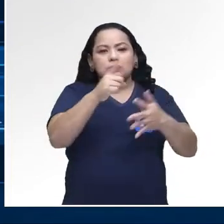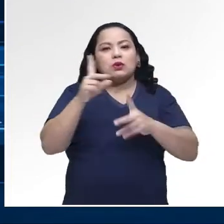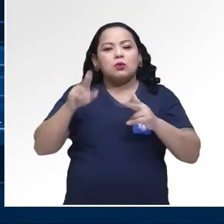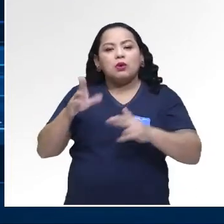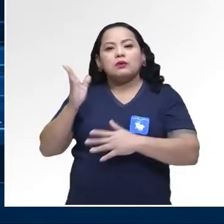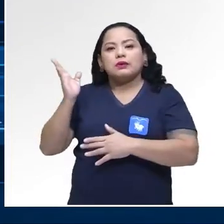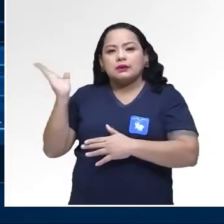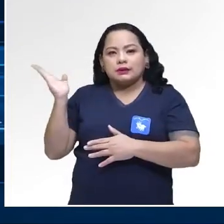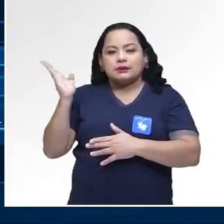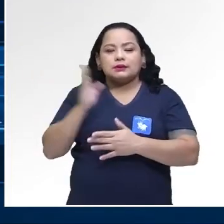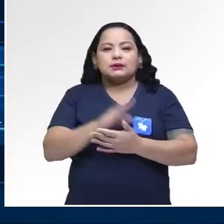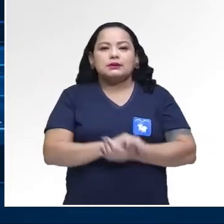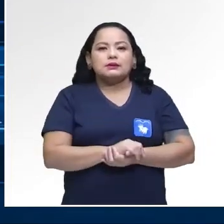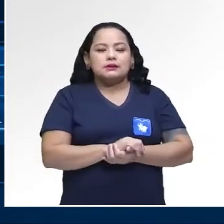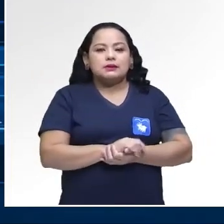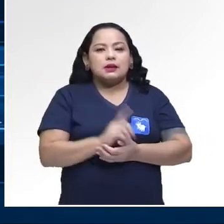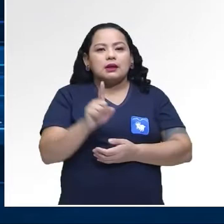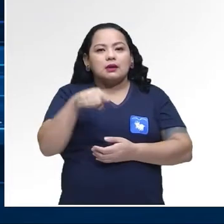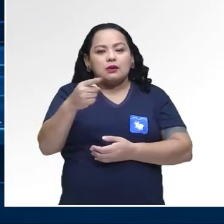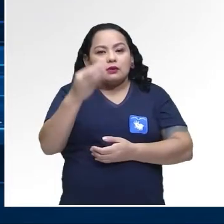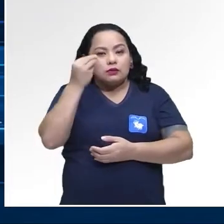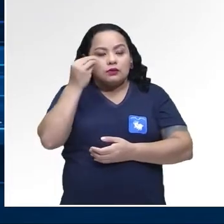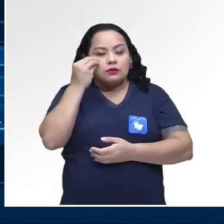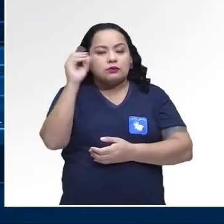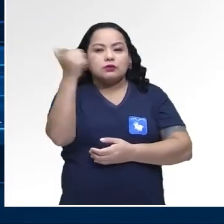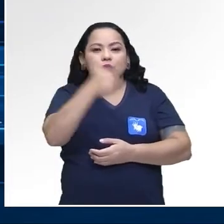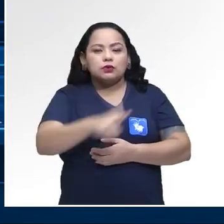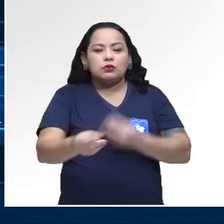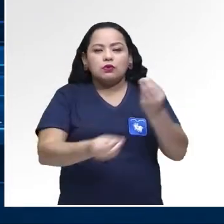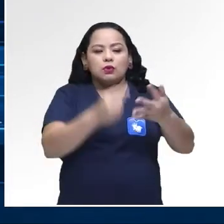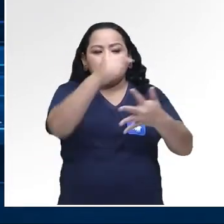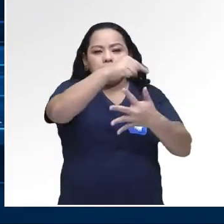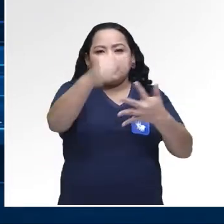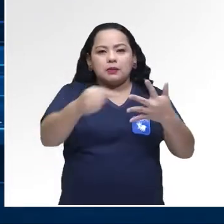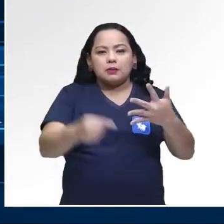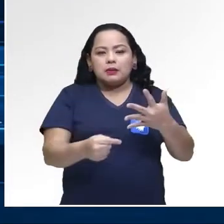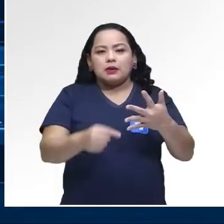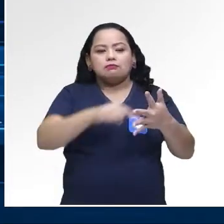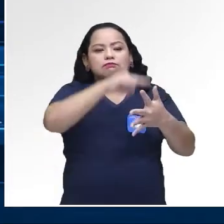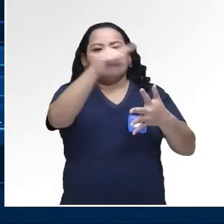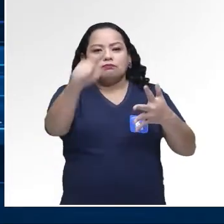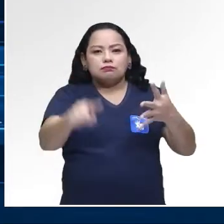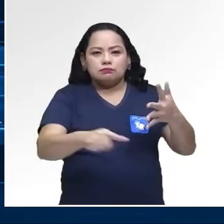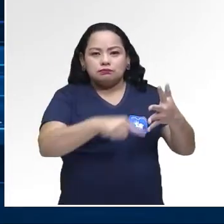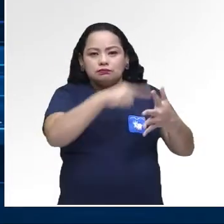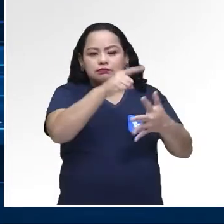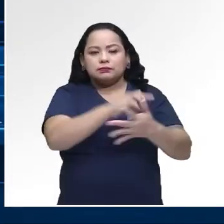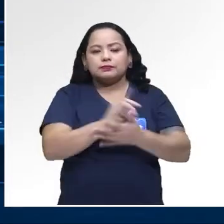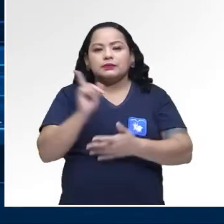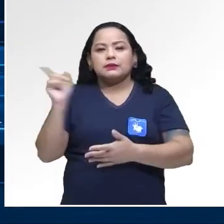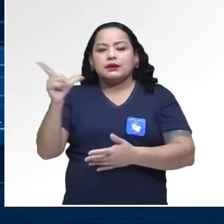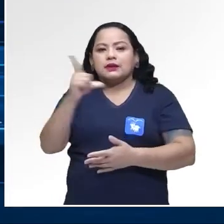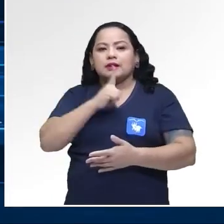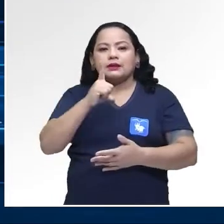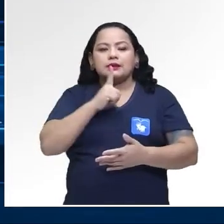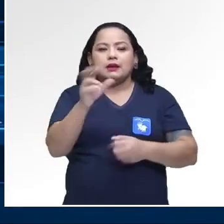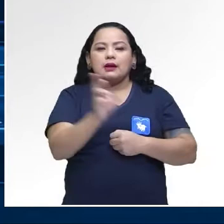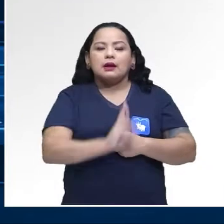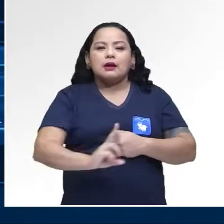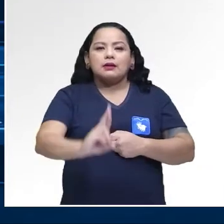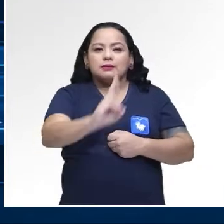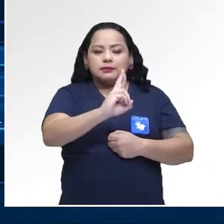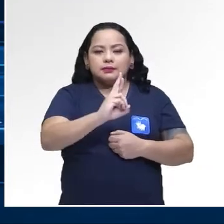aí a gente vai observar novamente os elementos que estão presentes em um circuito. Olha, a gente tem aí a